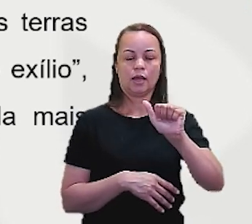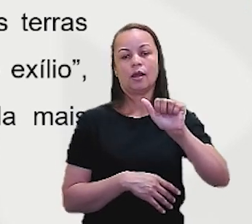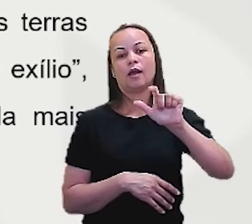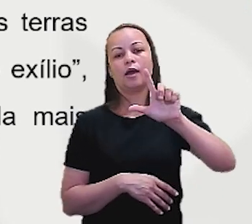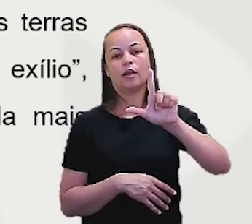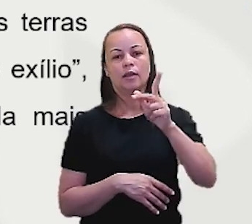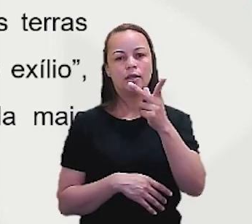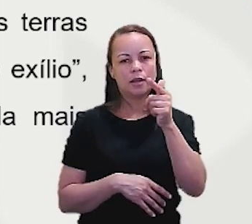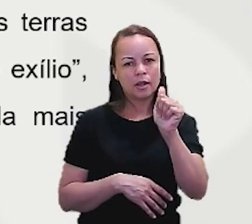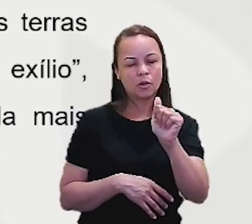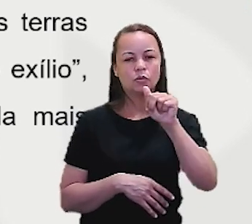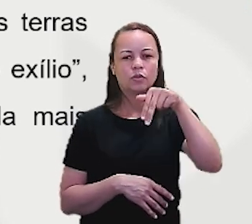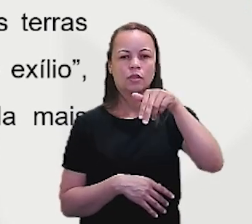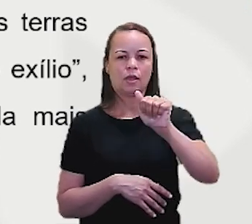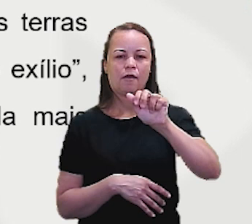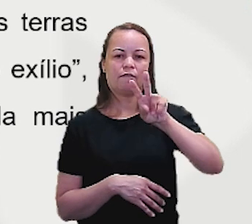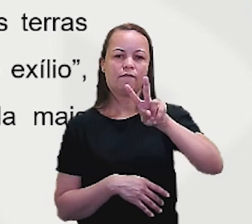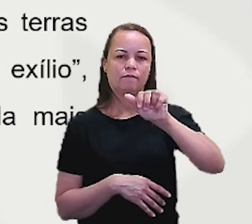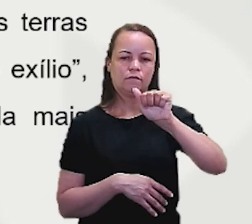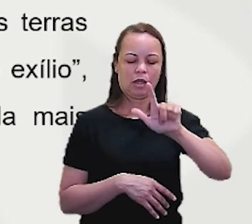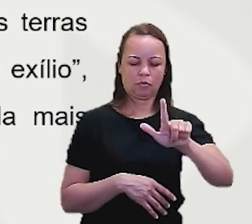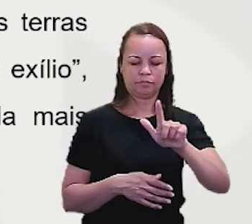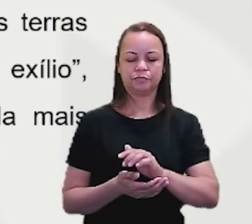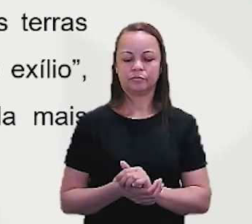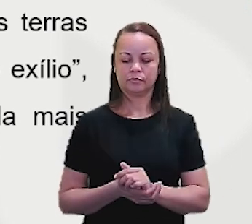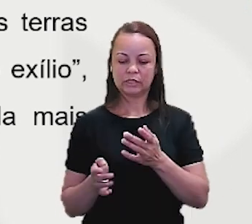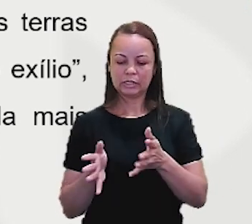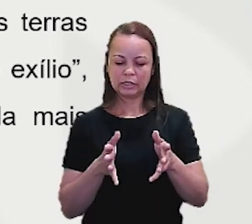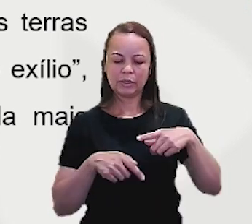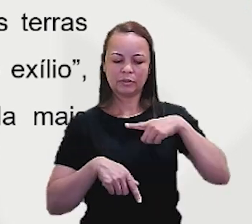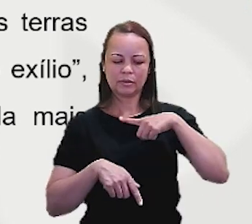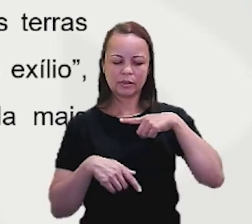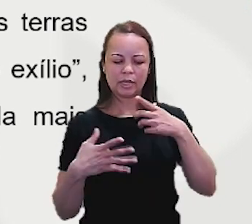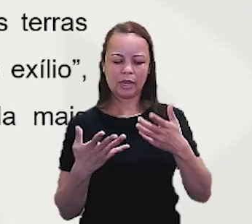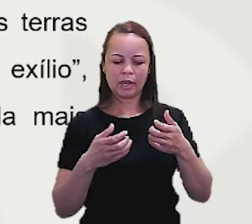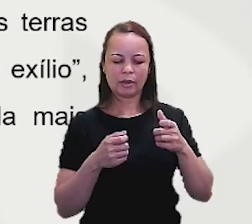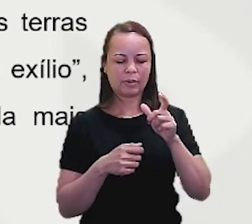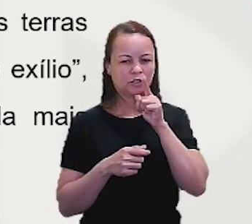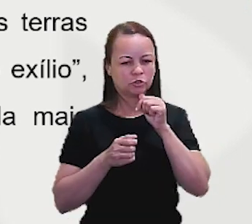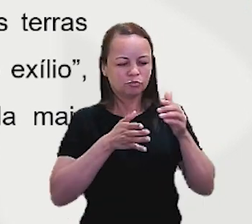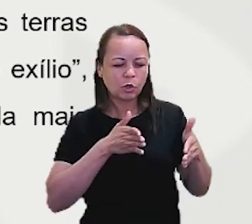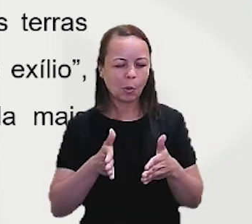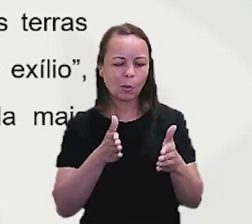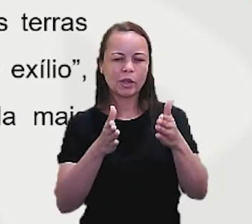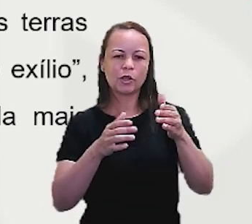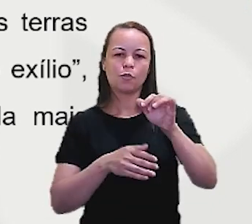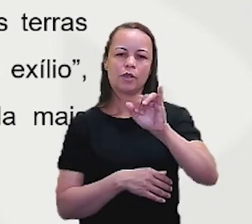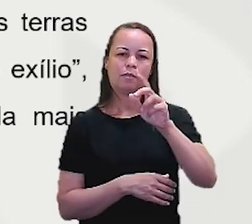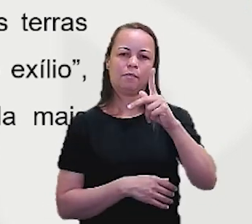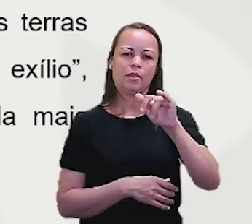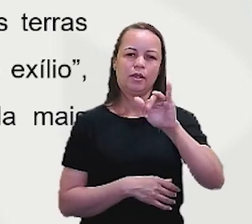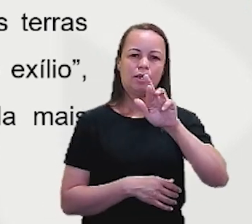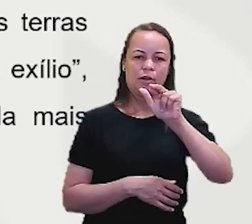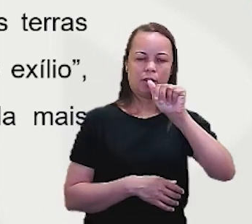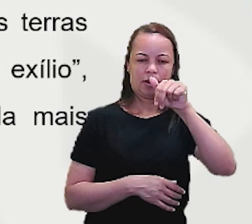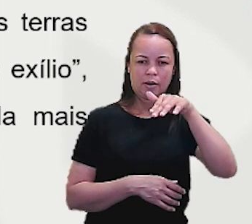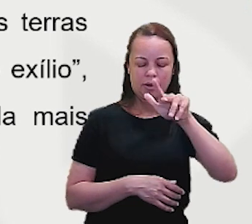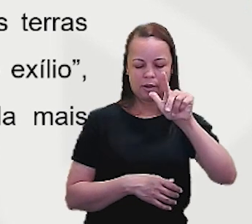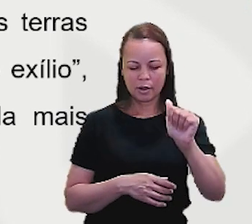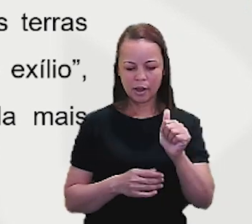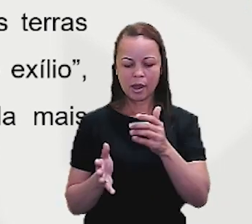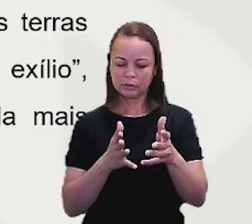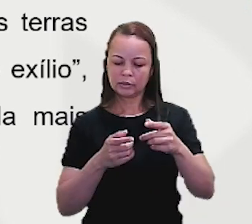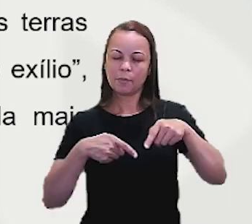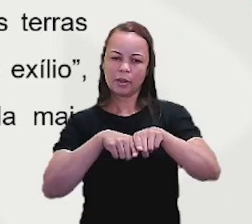recorda a independência do Brasil, às margens do Ipiranga, e ressalta a bravura do povo brasileiro, bem como as riquezas das